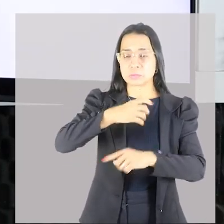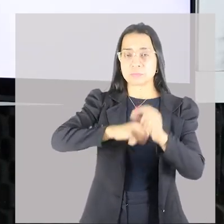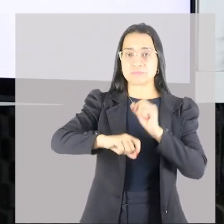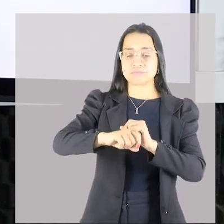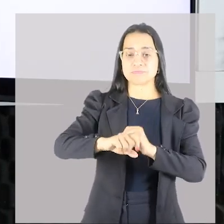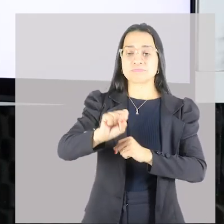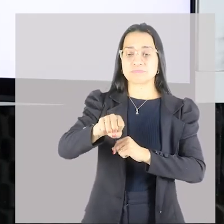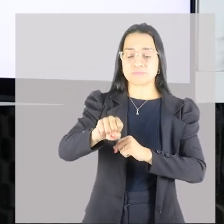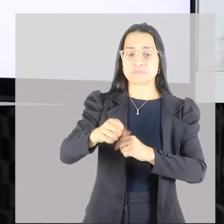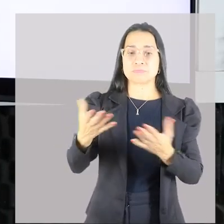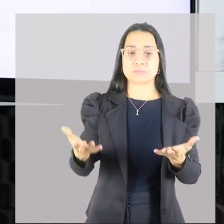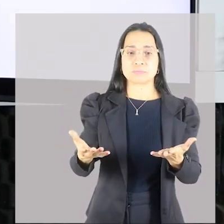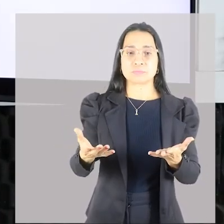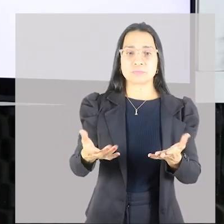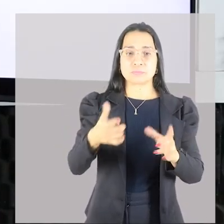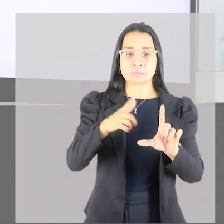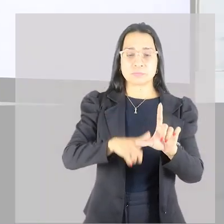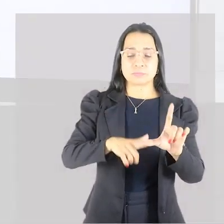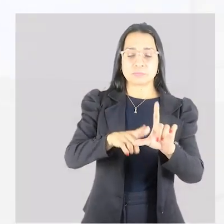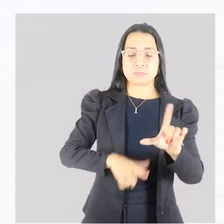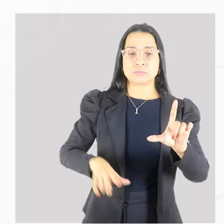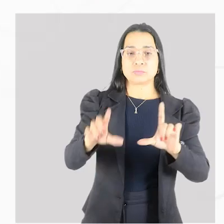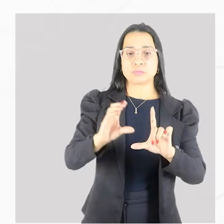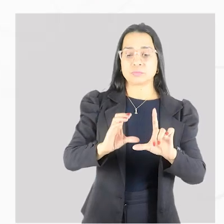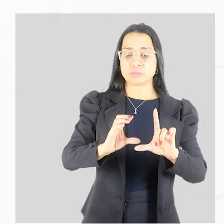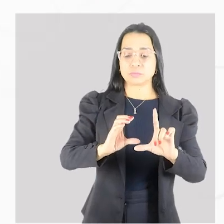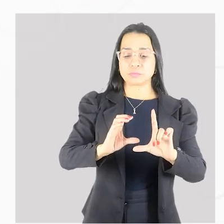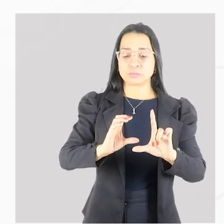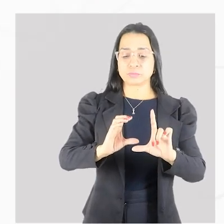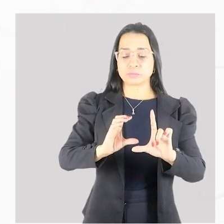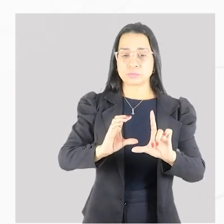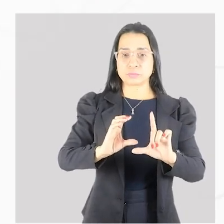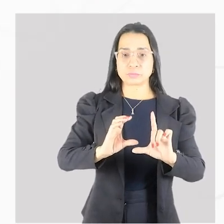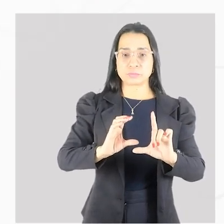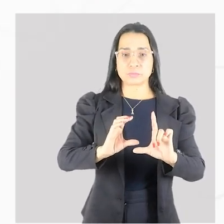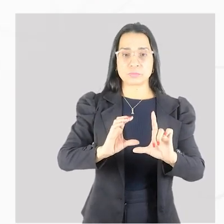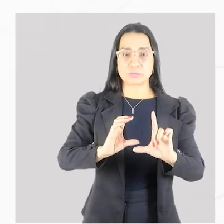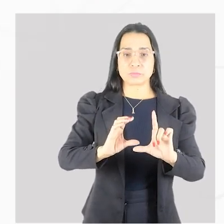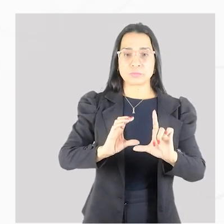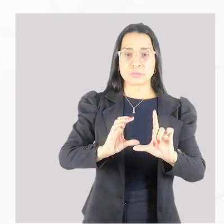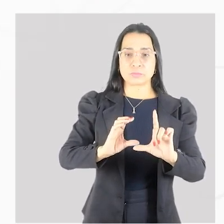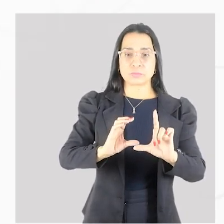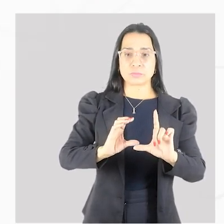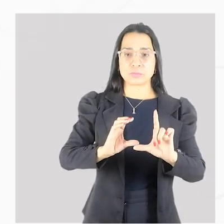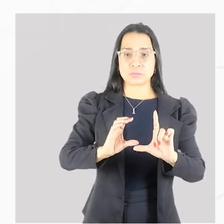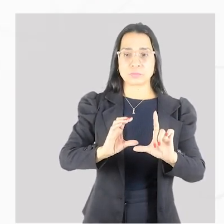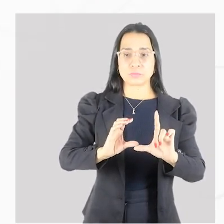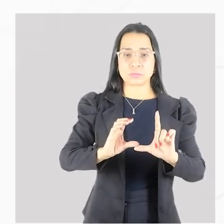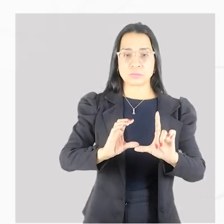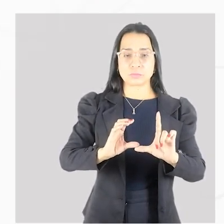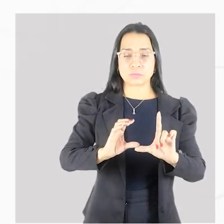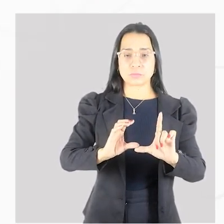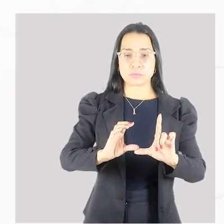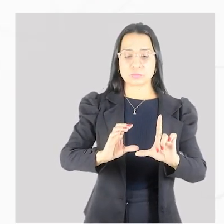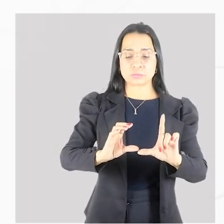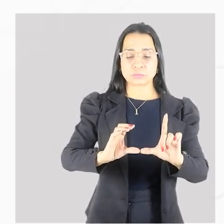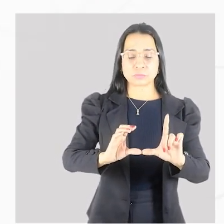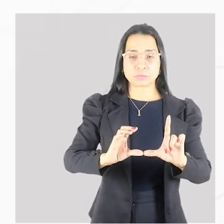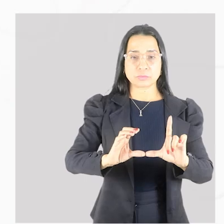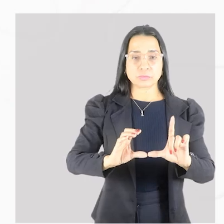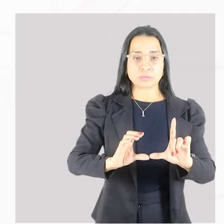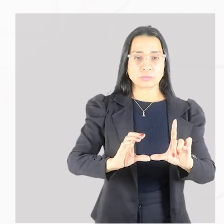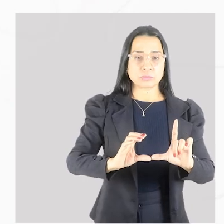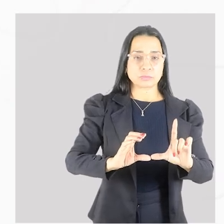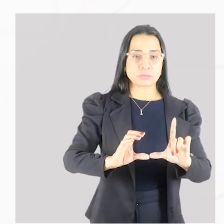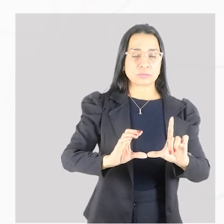sentido. Vamos ver se tem alguma melhor que essa. Letra C. Difundir a democracia representativa